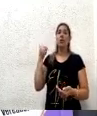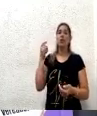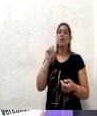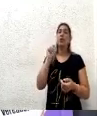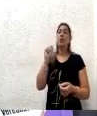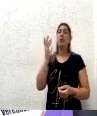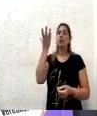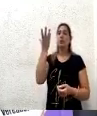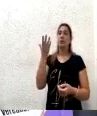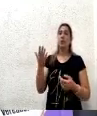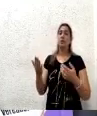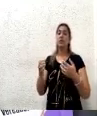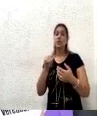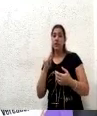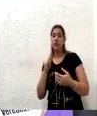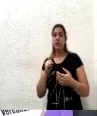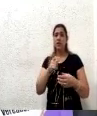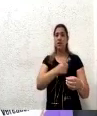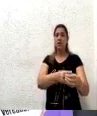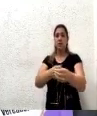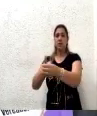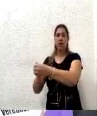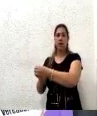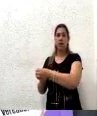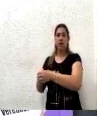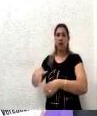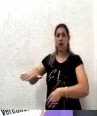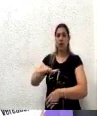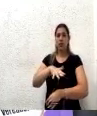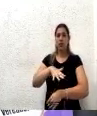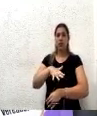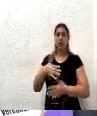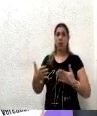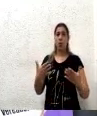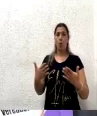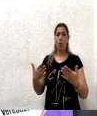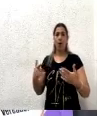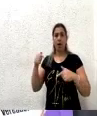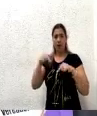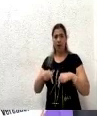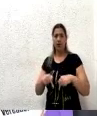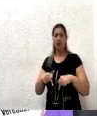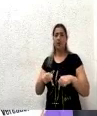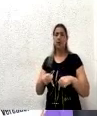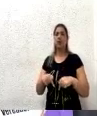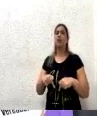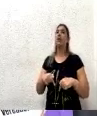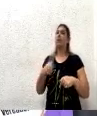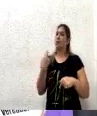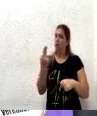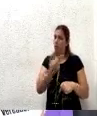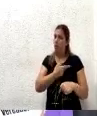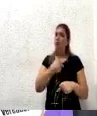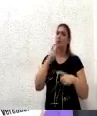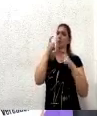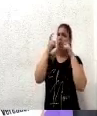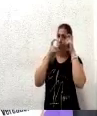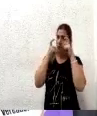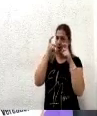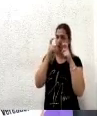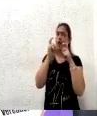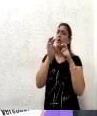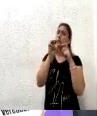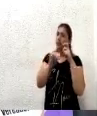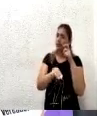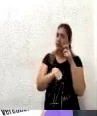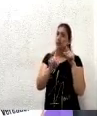comparado com as cidades da região, a gente percebe que também é caso de se preocupar, sim,